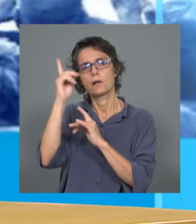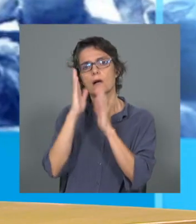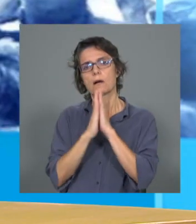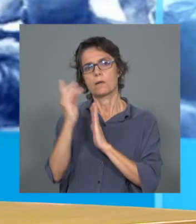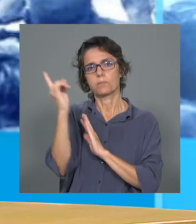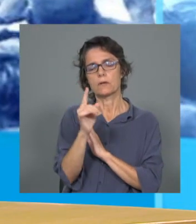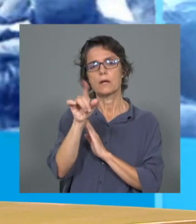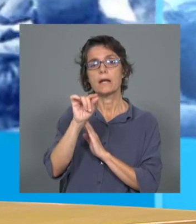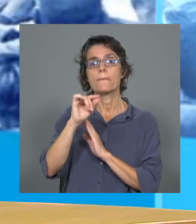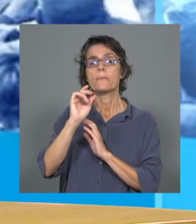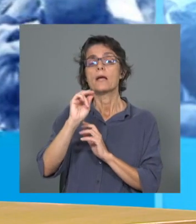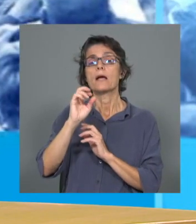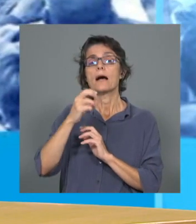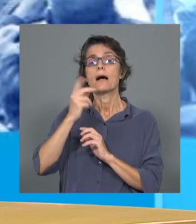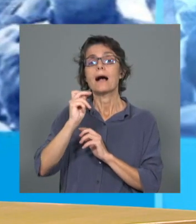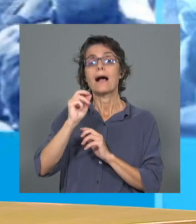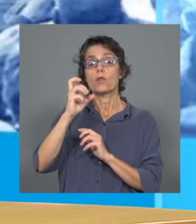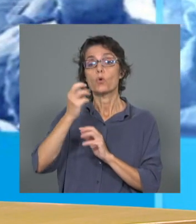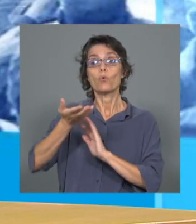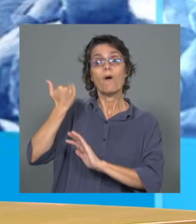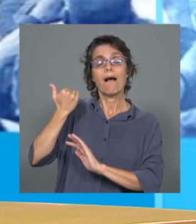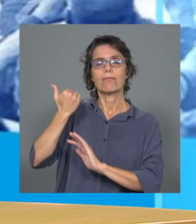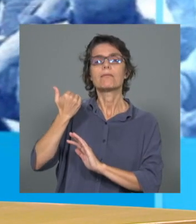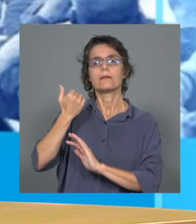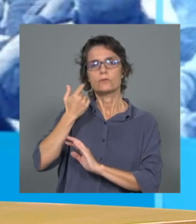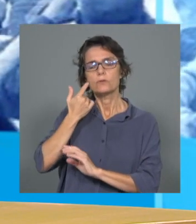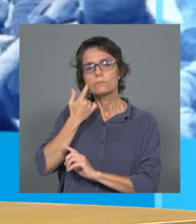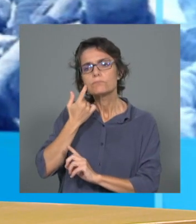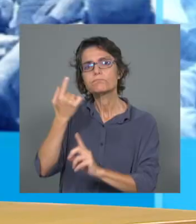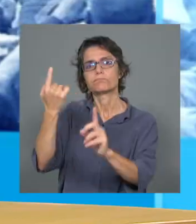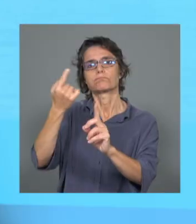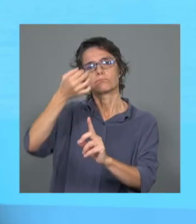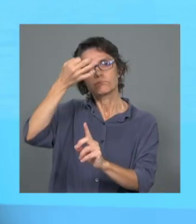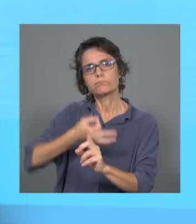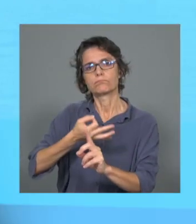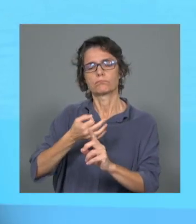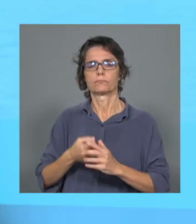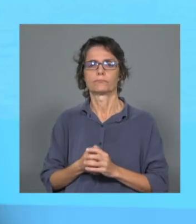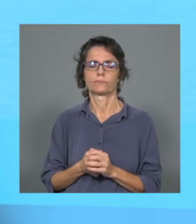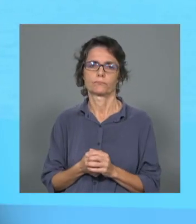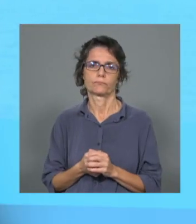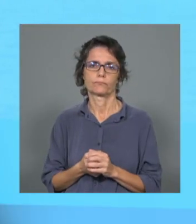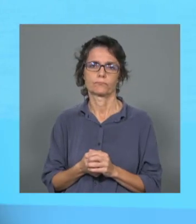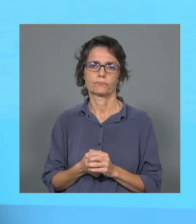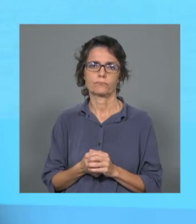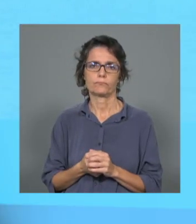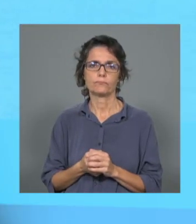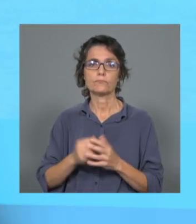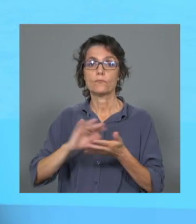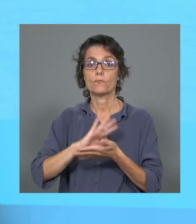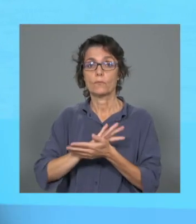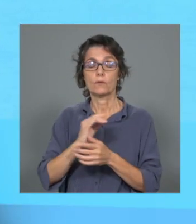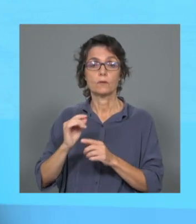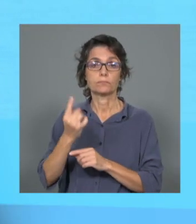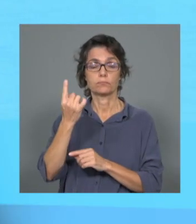antes das aparições terem sido declaradas dignas de crédito. E poderemos concluir daí que o jornal foi desde logo a afirmação